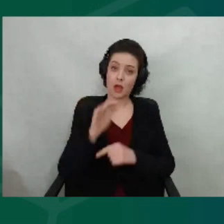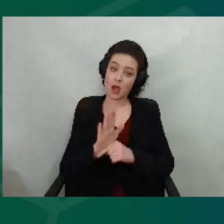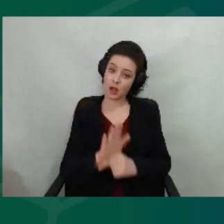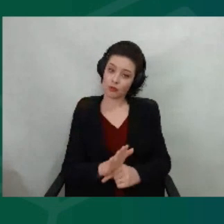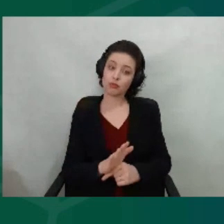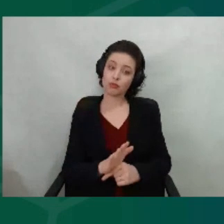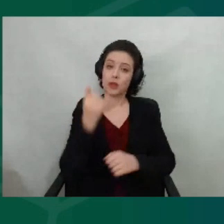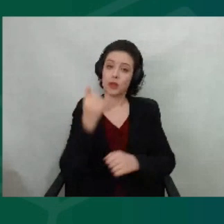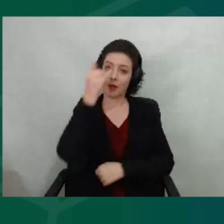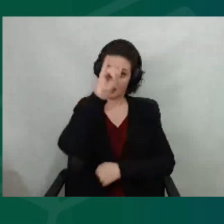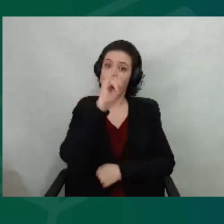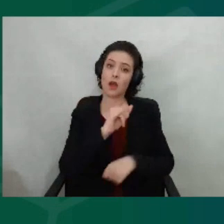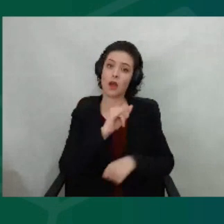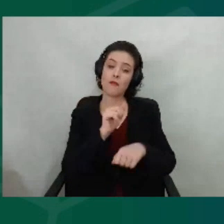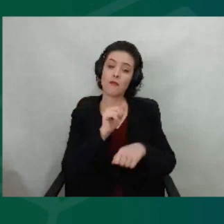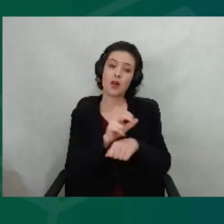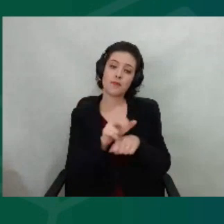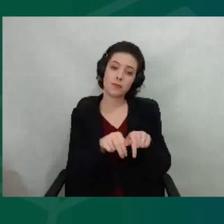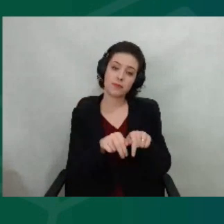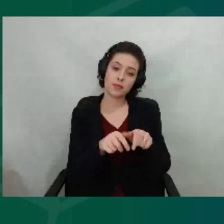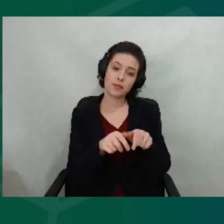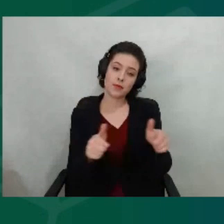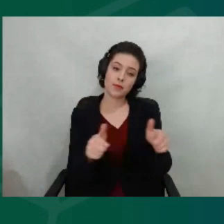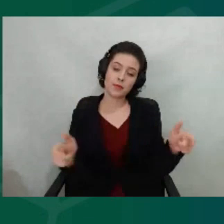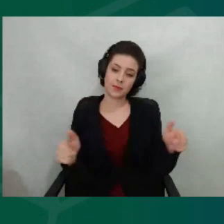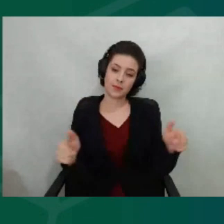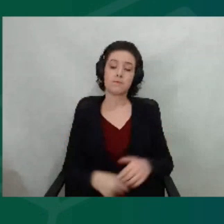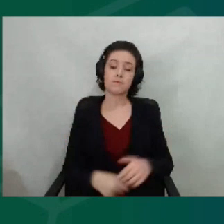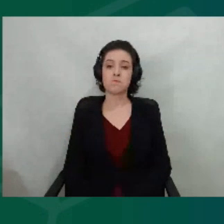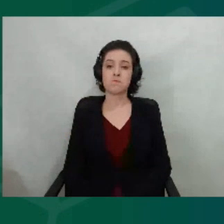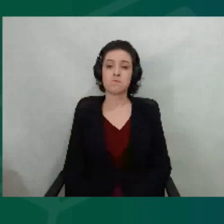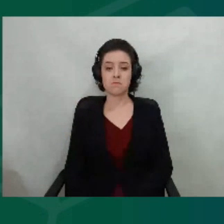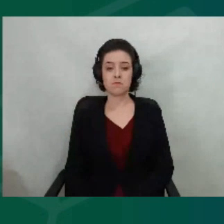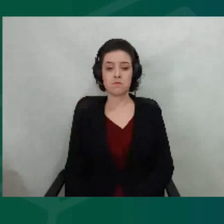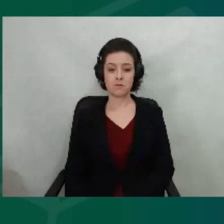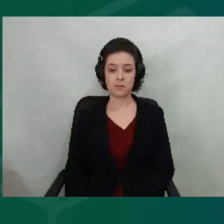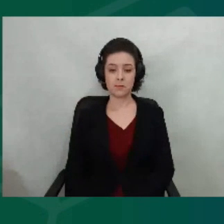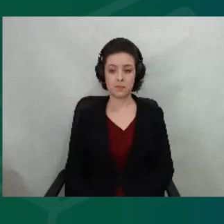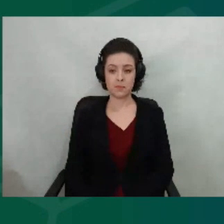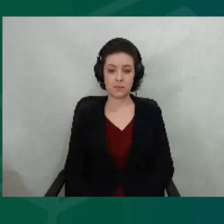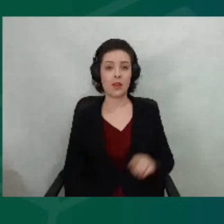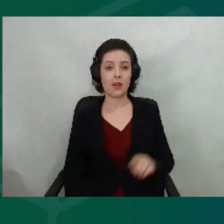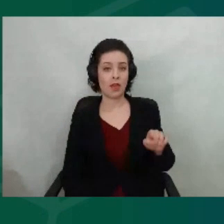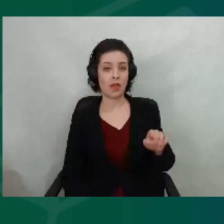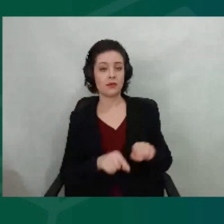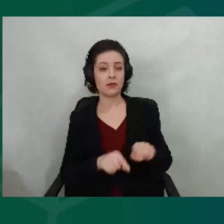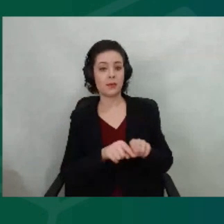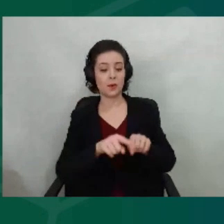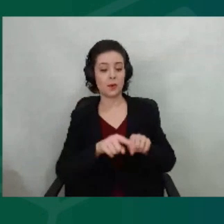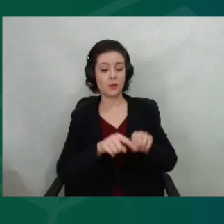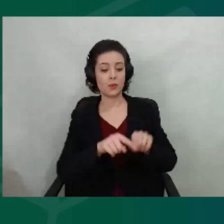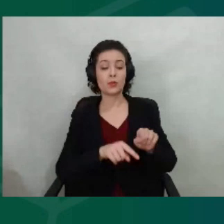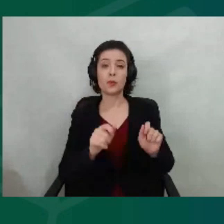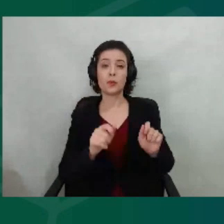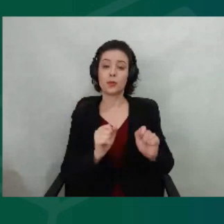prevenção da transmissão do micro-organismo, e ele é também um produto que pode ser utilizado.